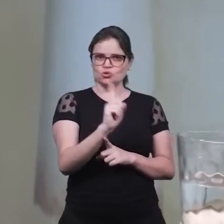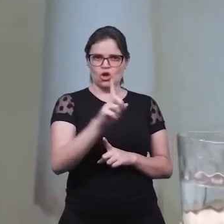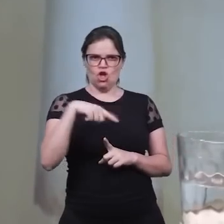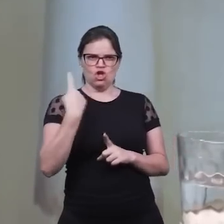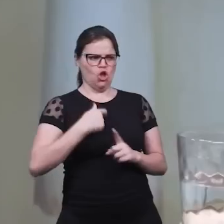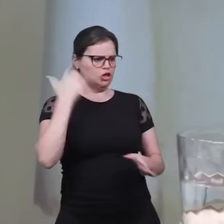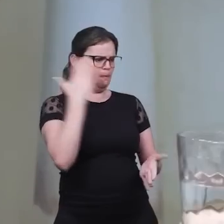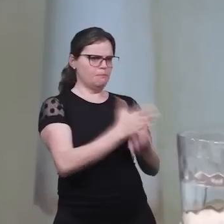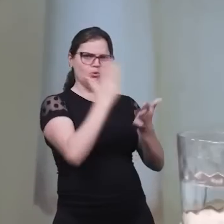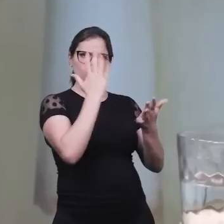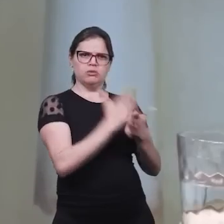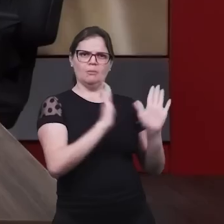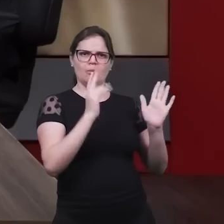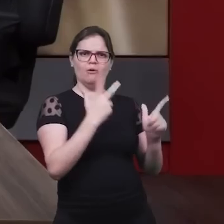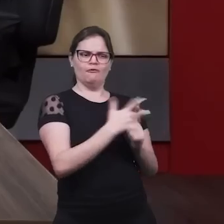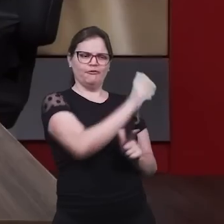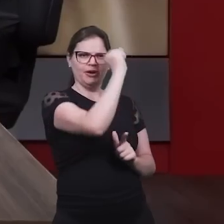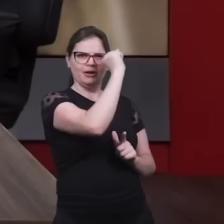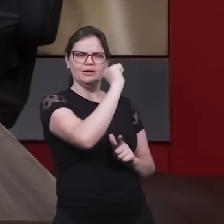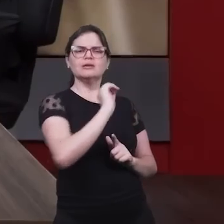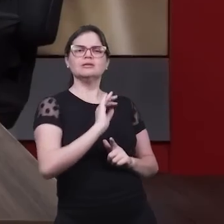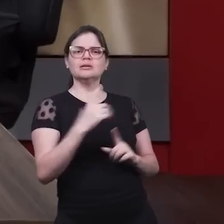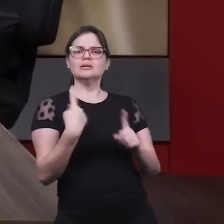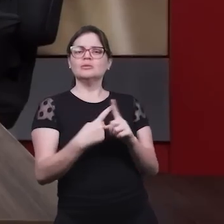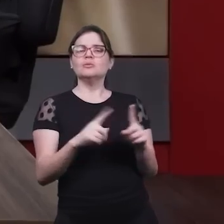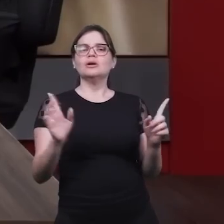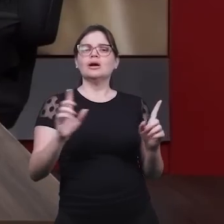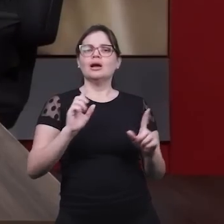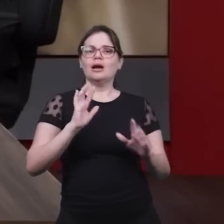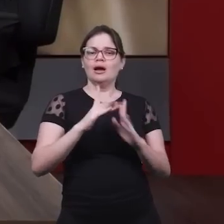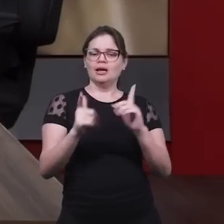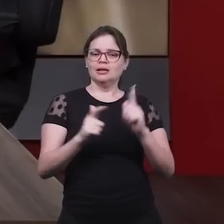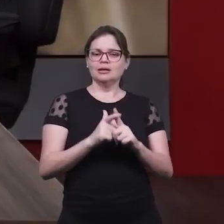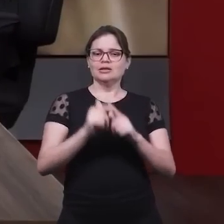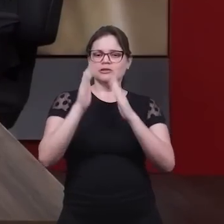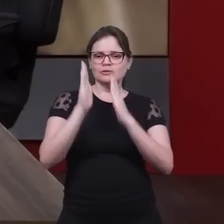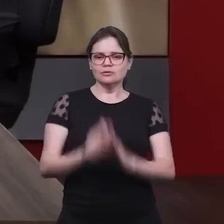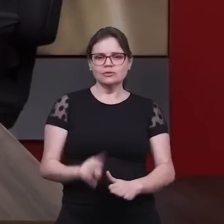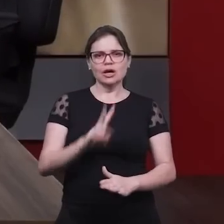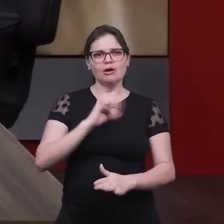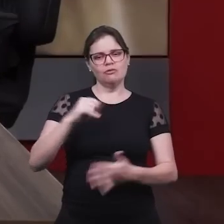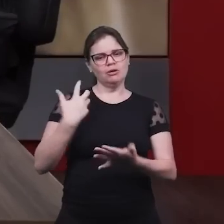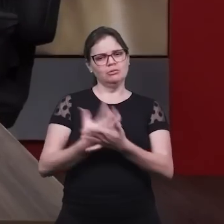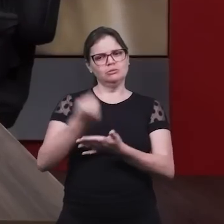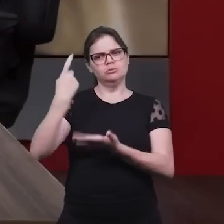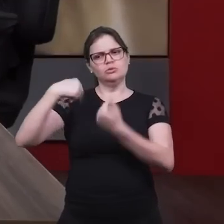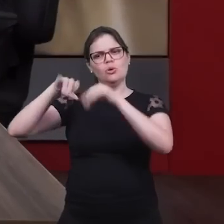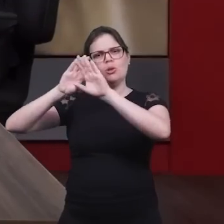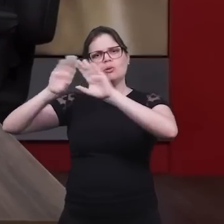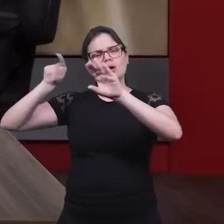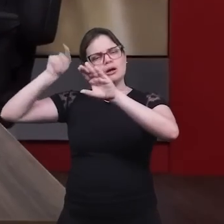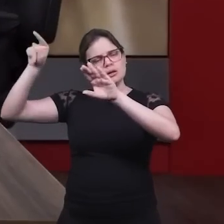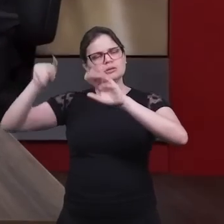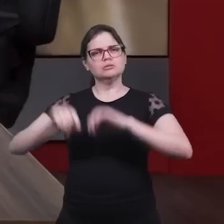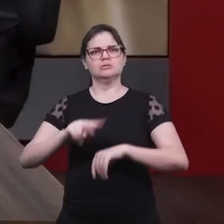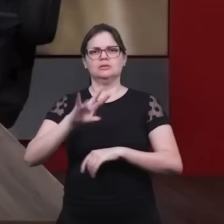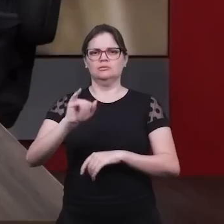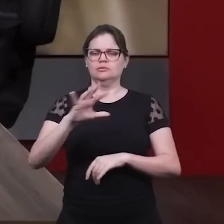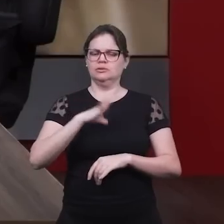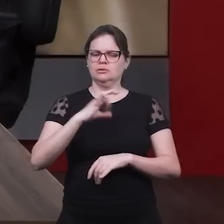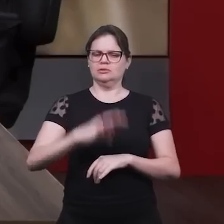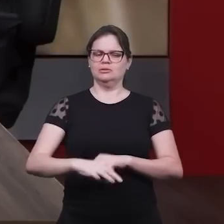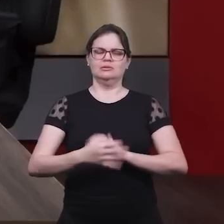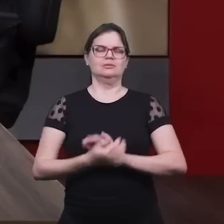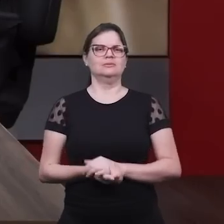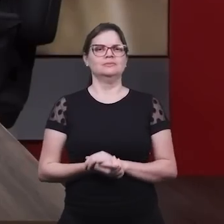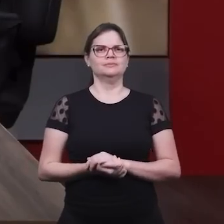vence. Está vencendo, pode vencer muita coisa, mas a igreja não é vencida, não. A igreja fiel, ela vai conquistar a terra que